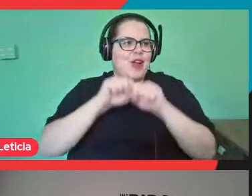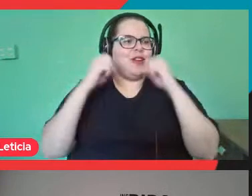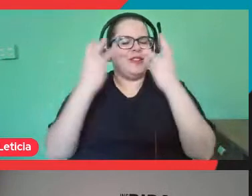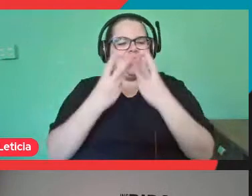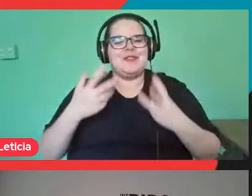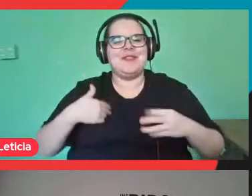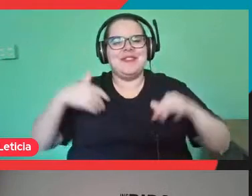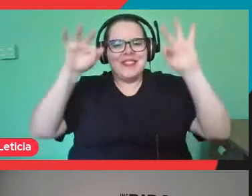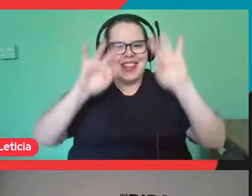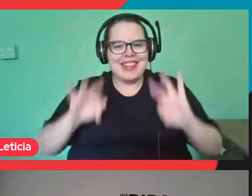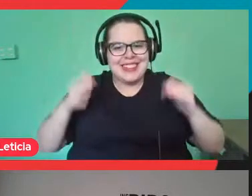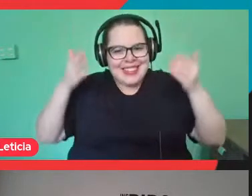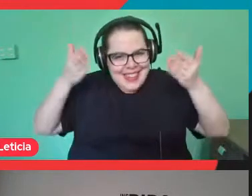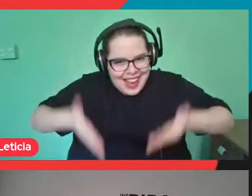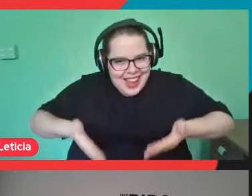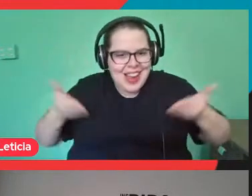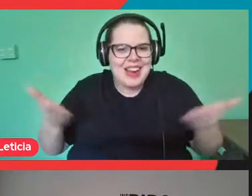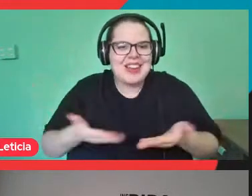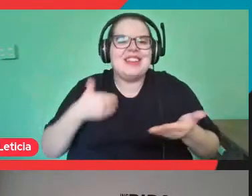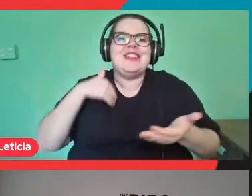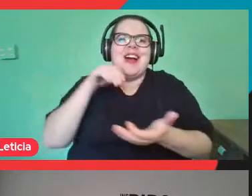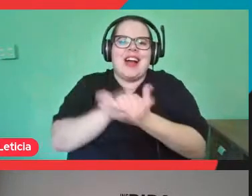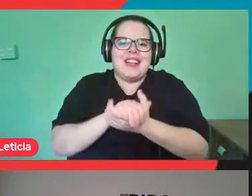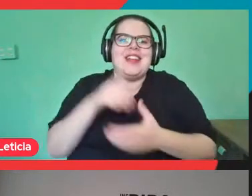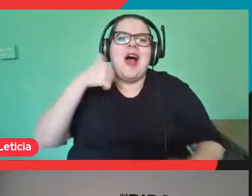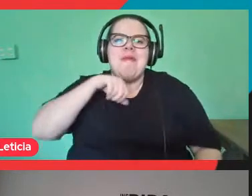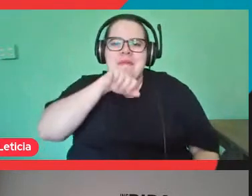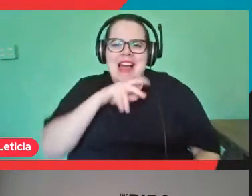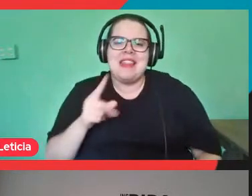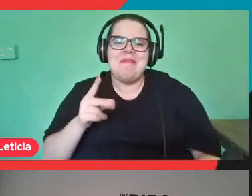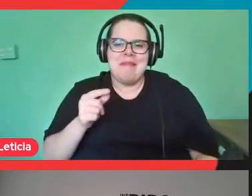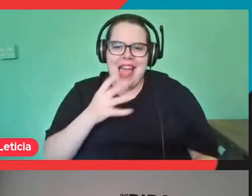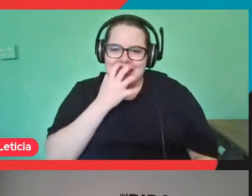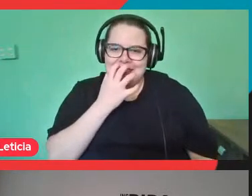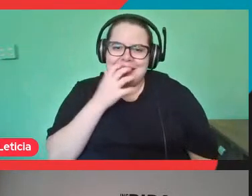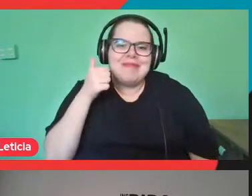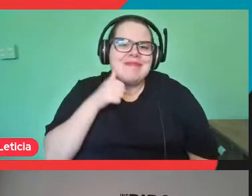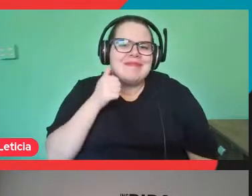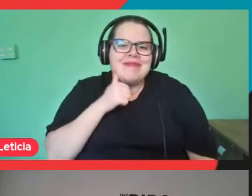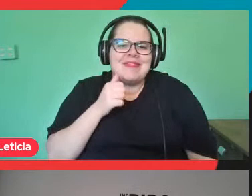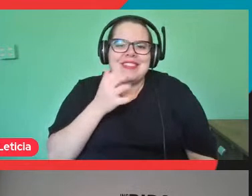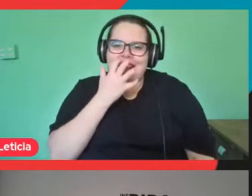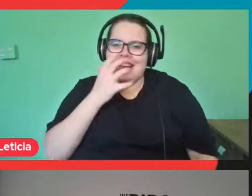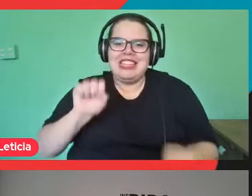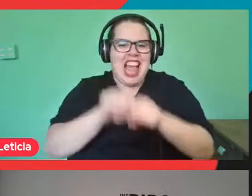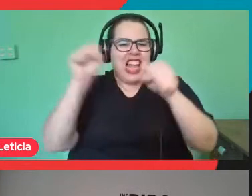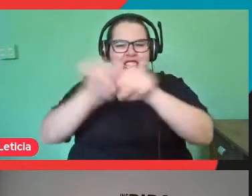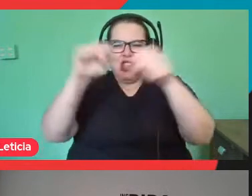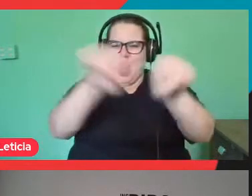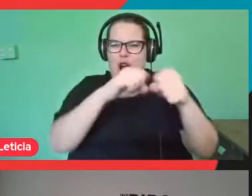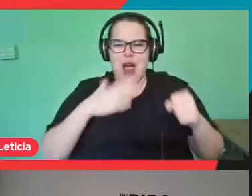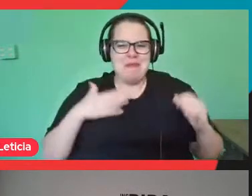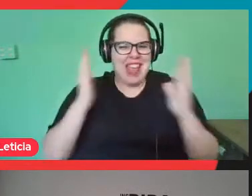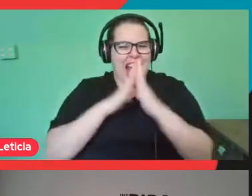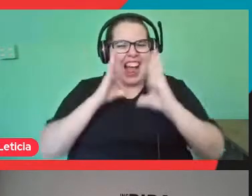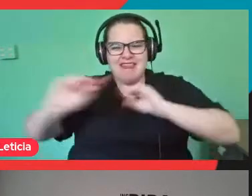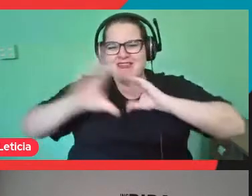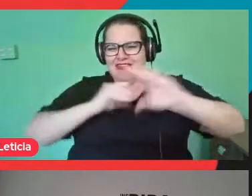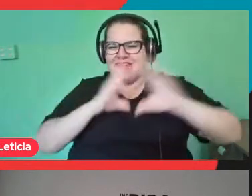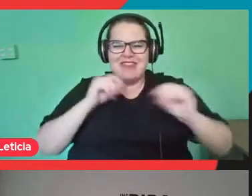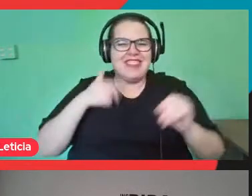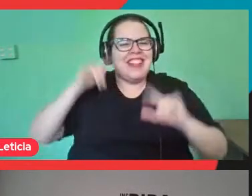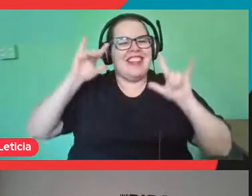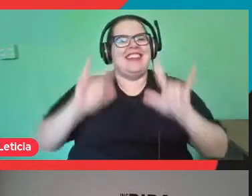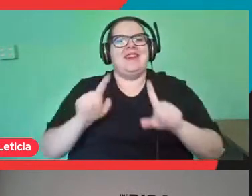feliz de estar aqui hoje. Sou casada, mãe de pet também, uma cachorrinha que destrói a minha casa, mas ela pode. E